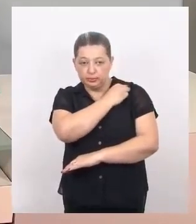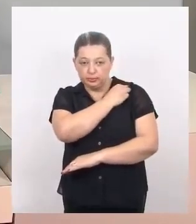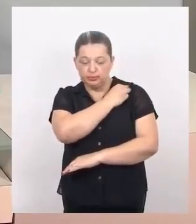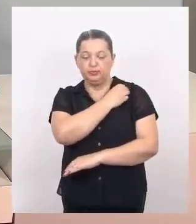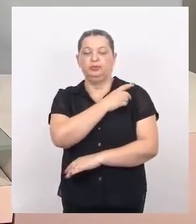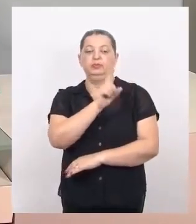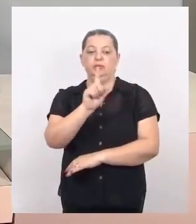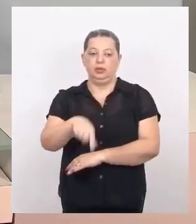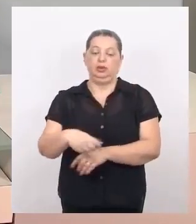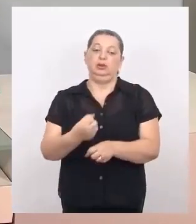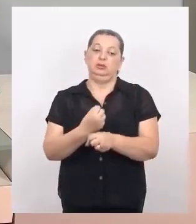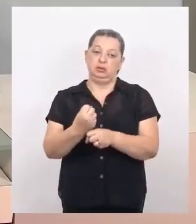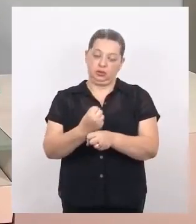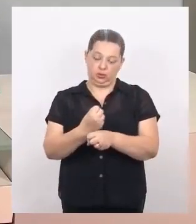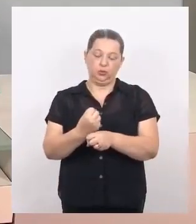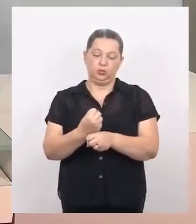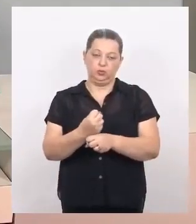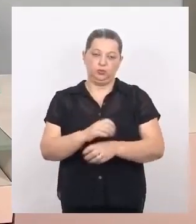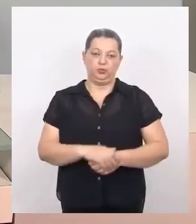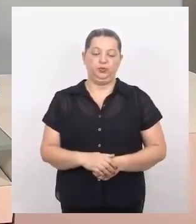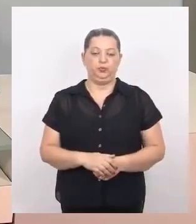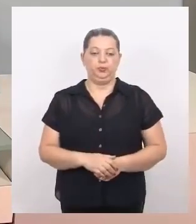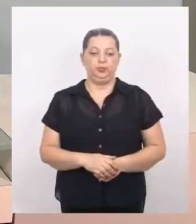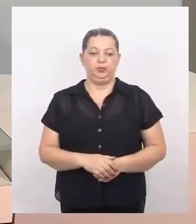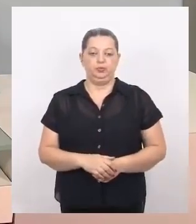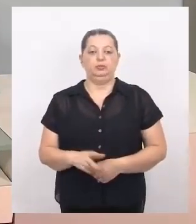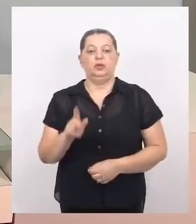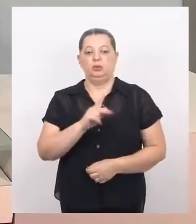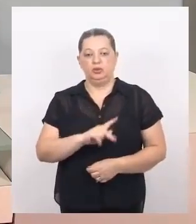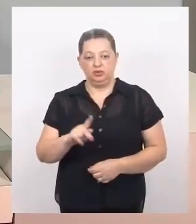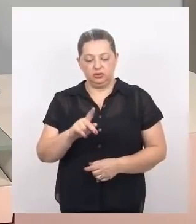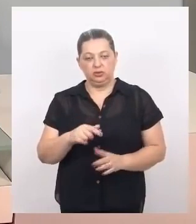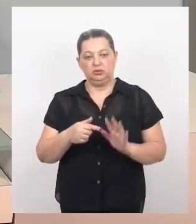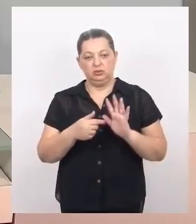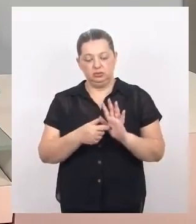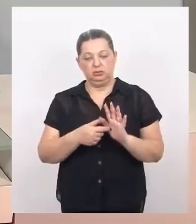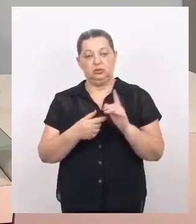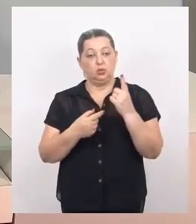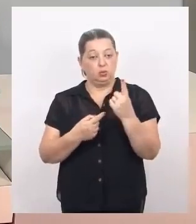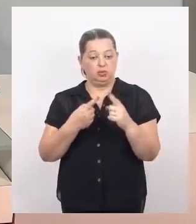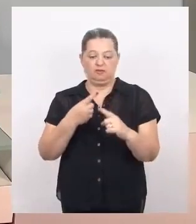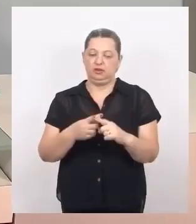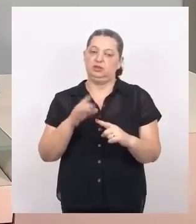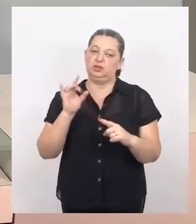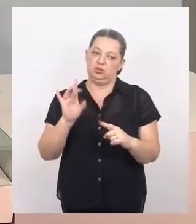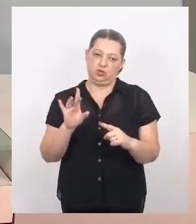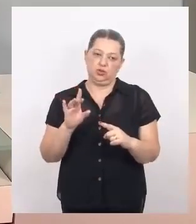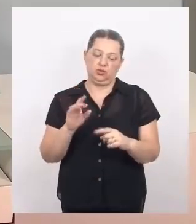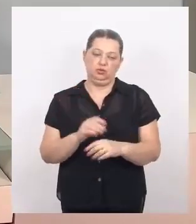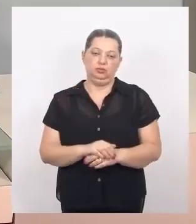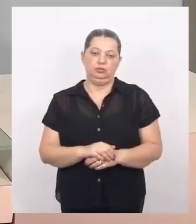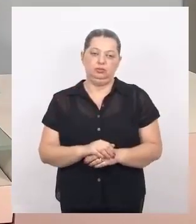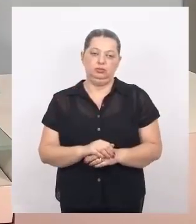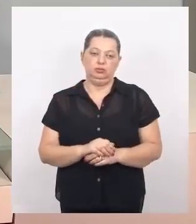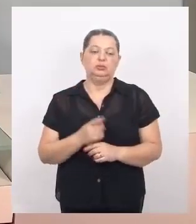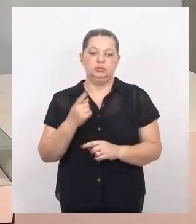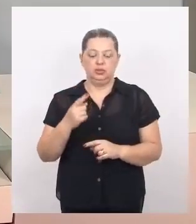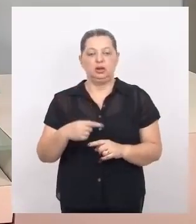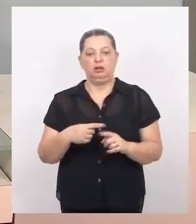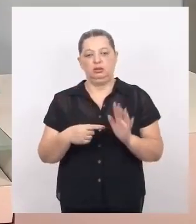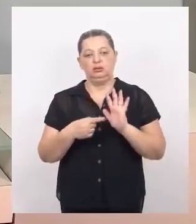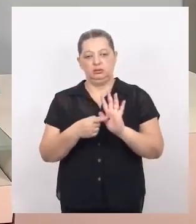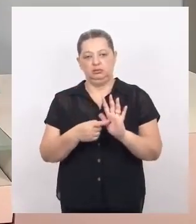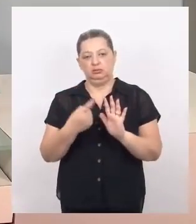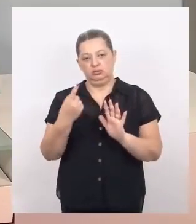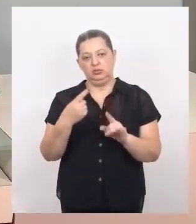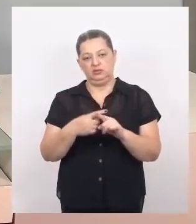são anuais, tá bom? Então, o professor vai manifestar só uma vez, porque é só a manifestação anual.